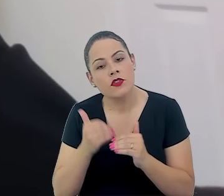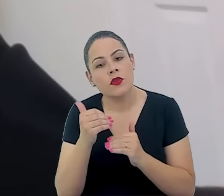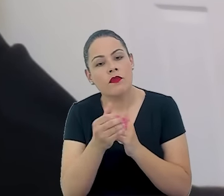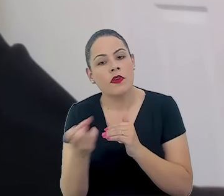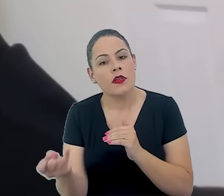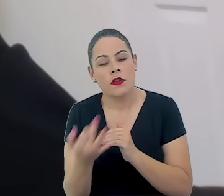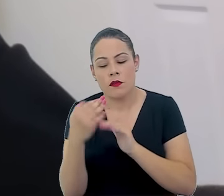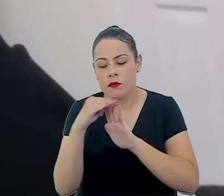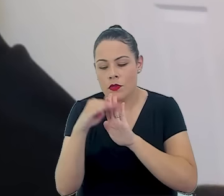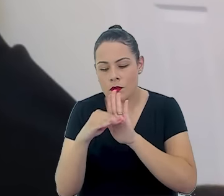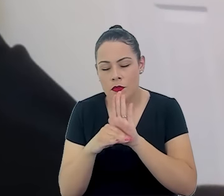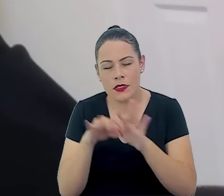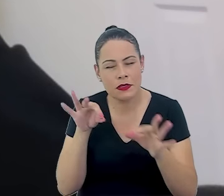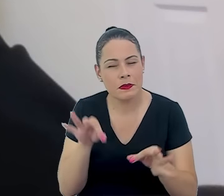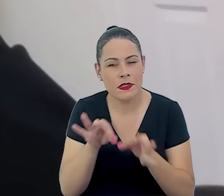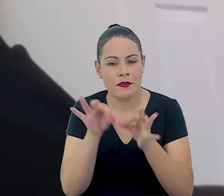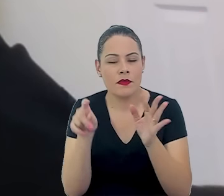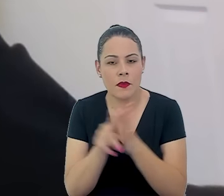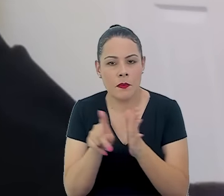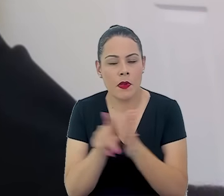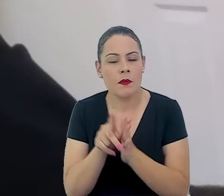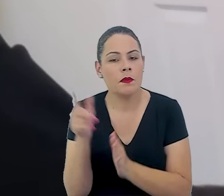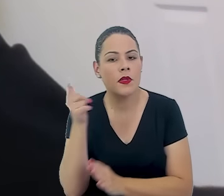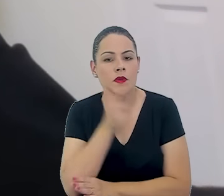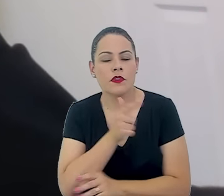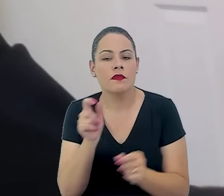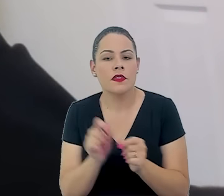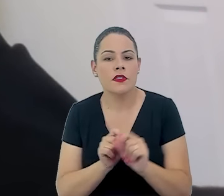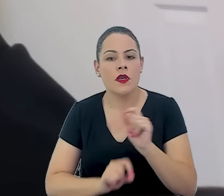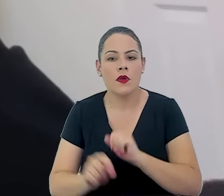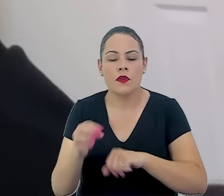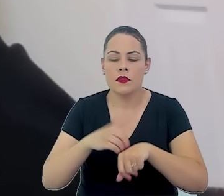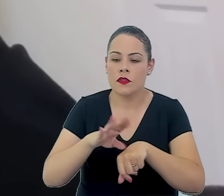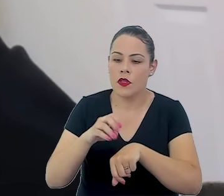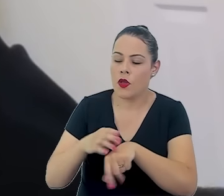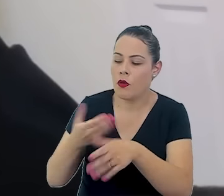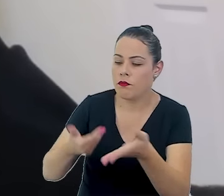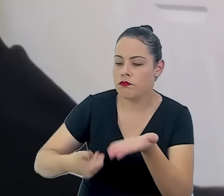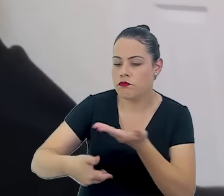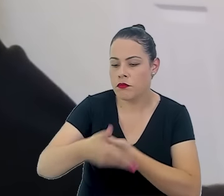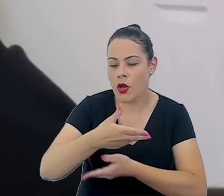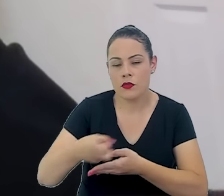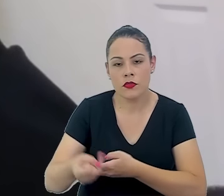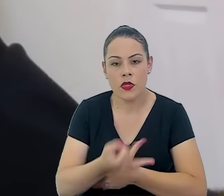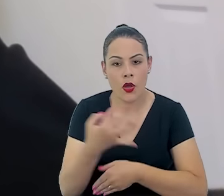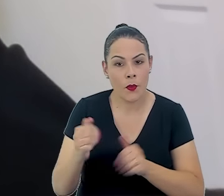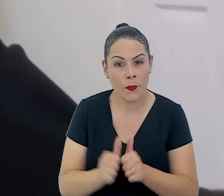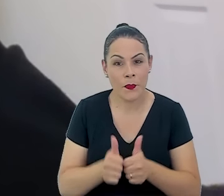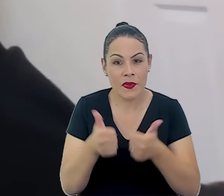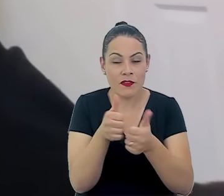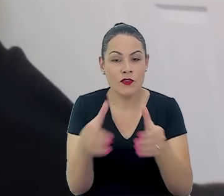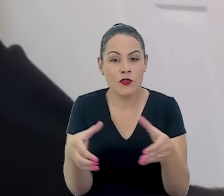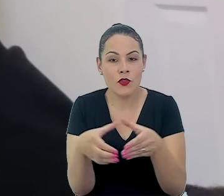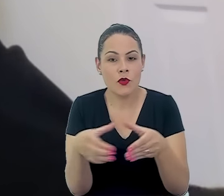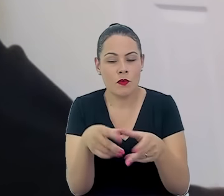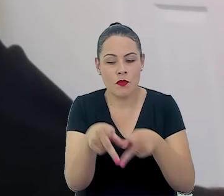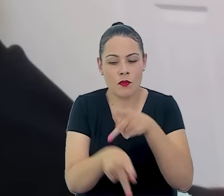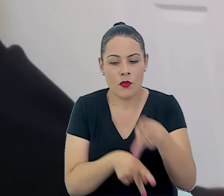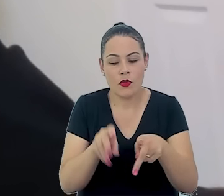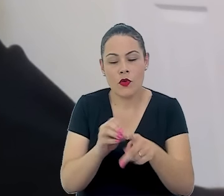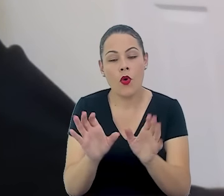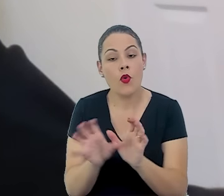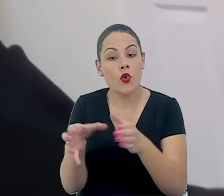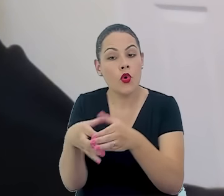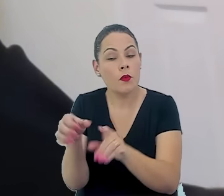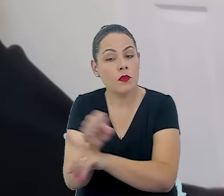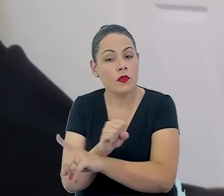desenvolvem componentes específicos para compartilhar benefícios com aquelas populações ou com esses grupos